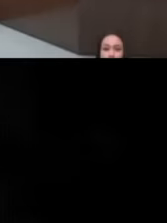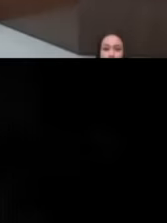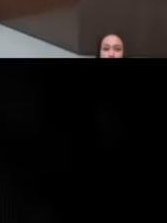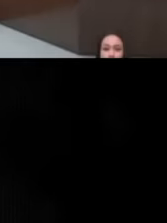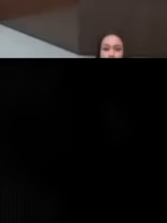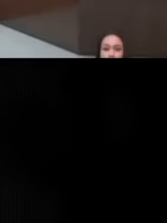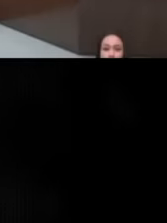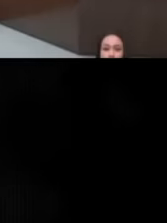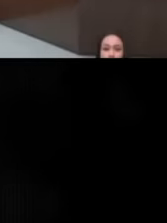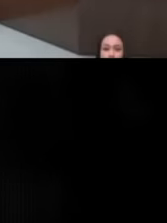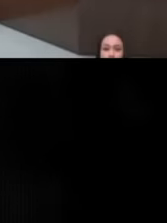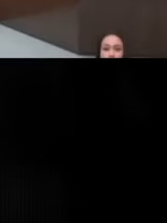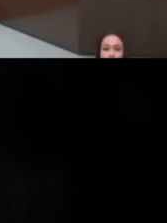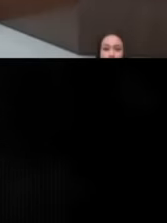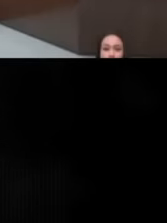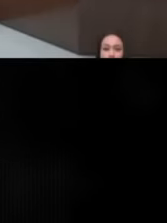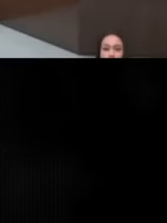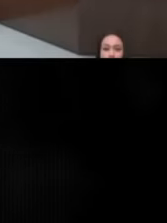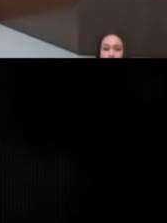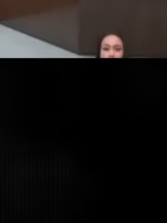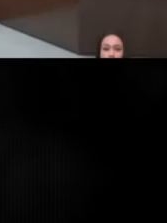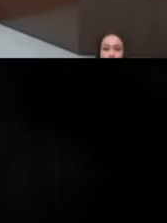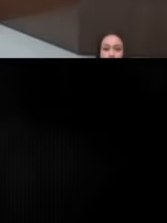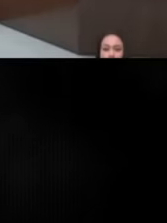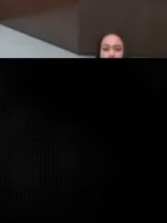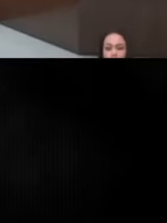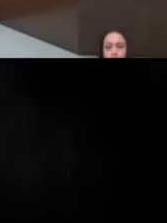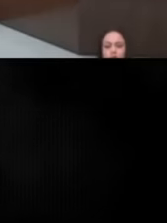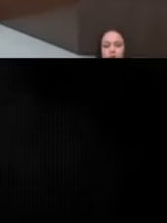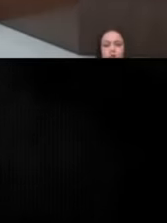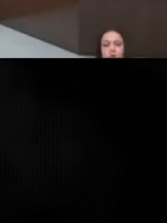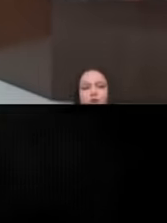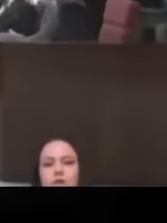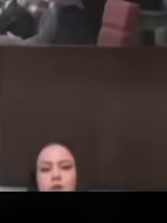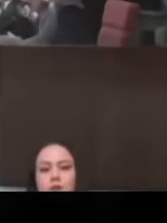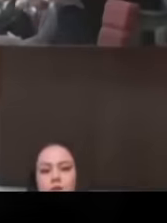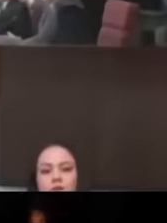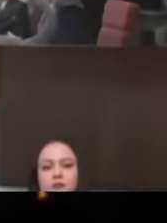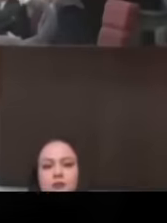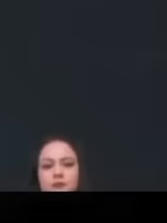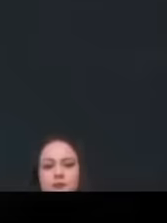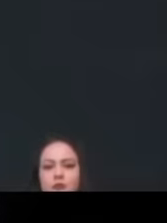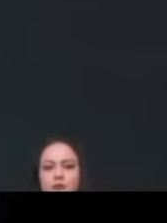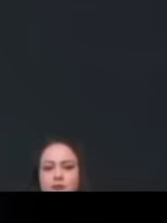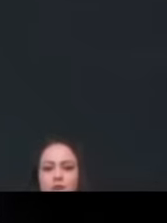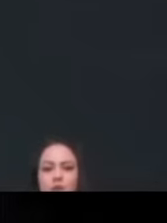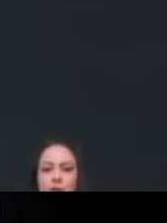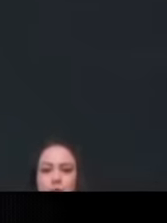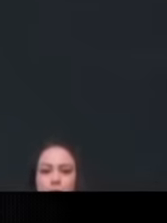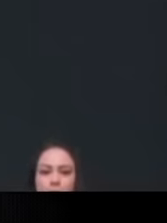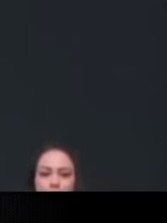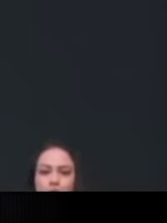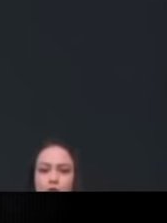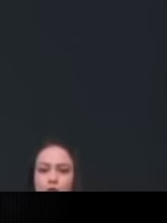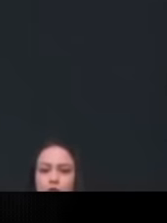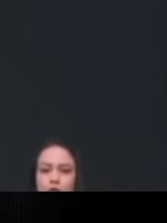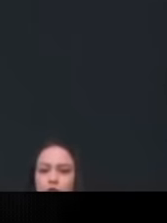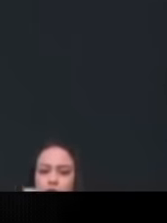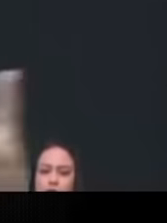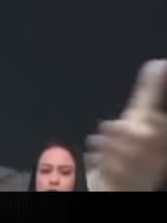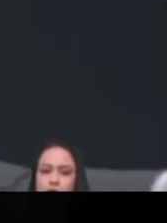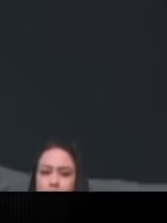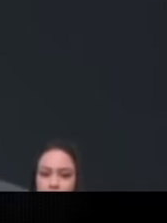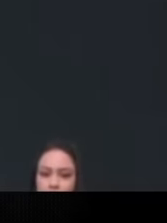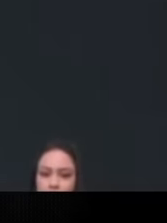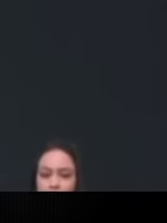começou? Se não começou, tá muito perto. Vamos lá. Aqui um dos mais eminentes processualistas que o judiciário brasileiro